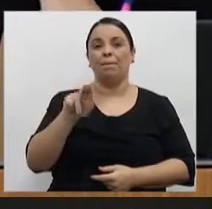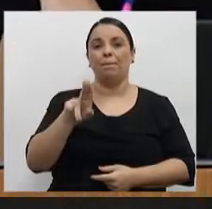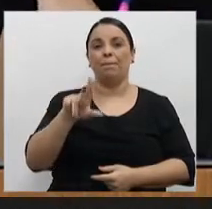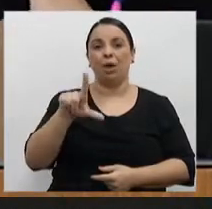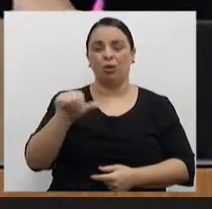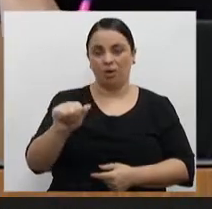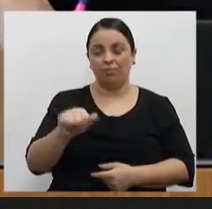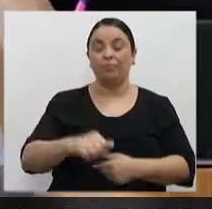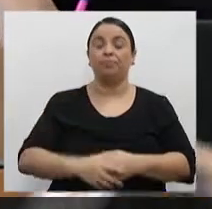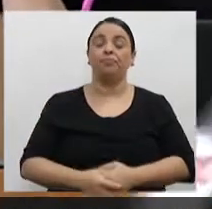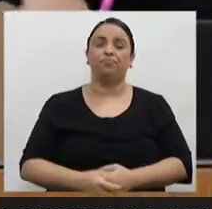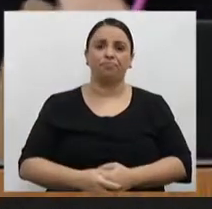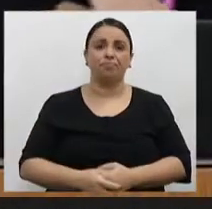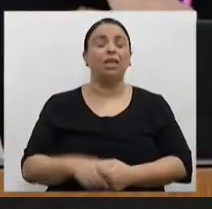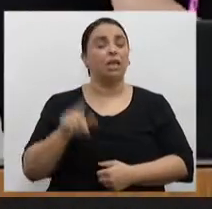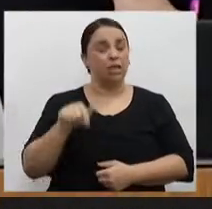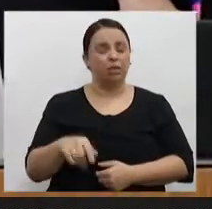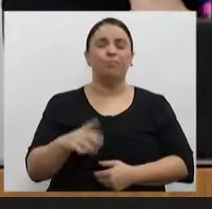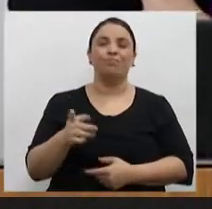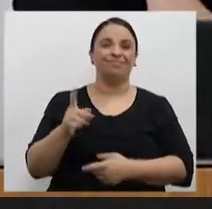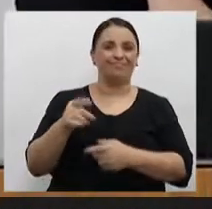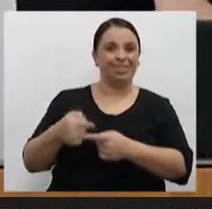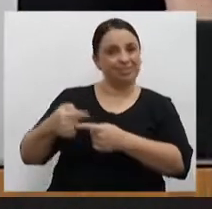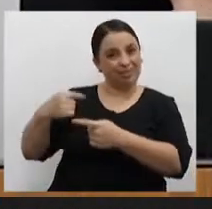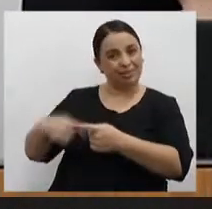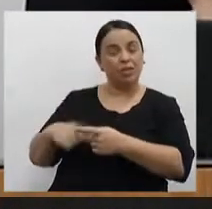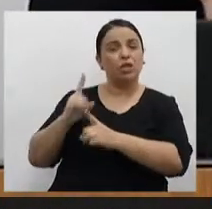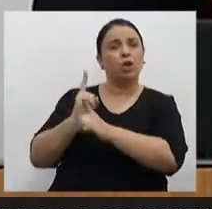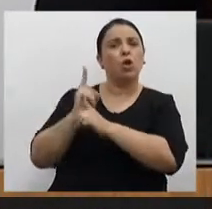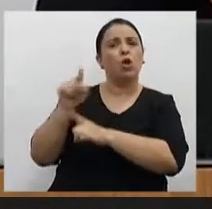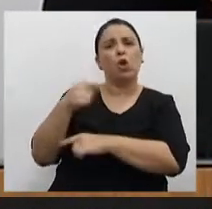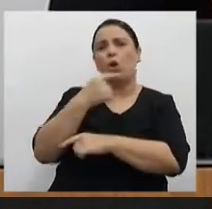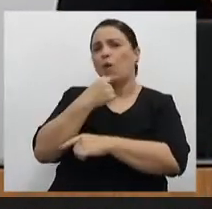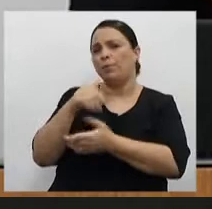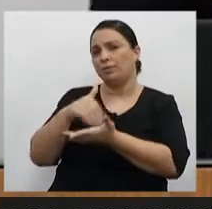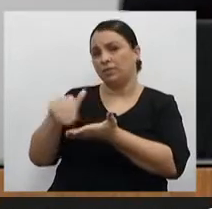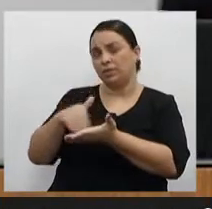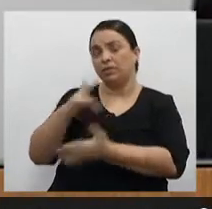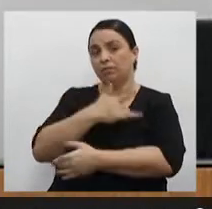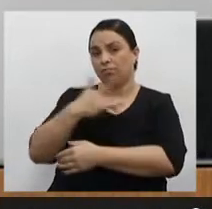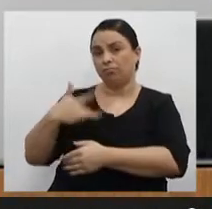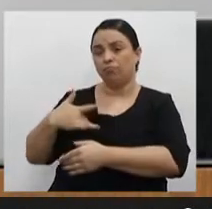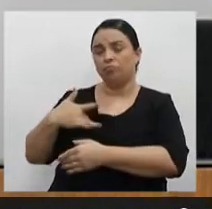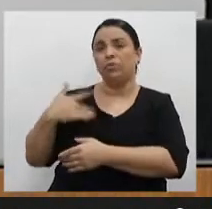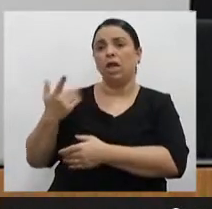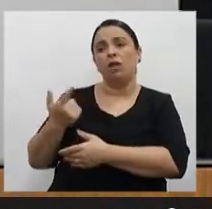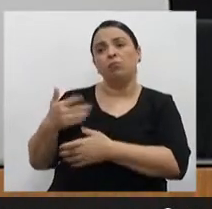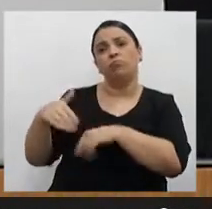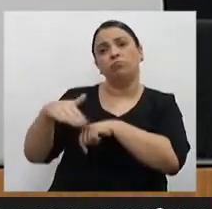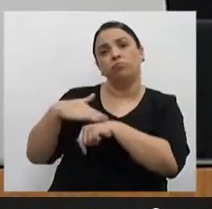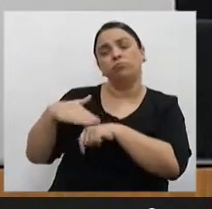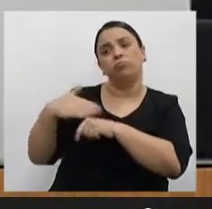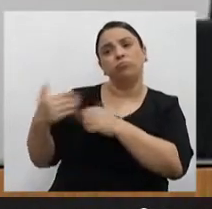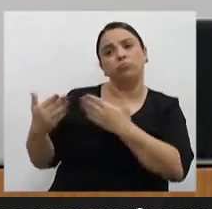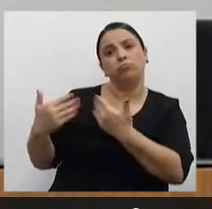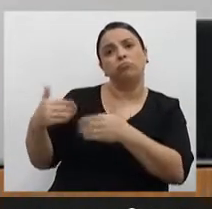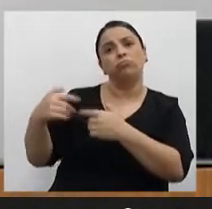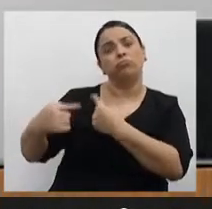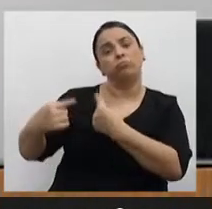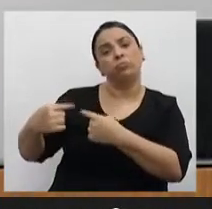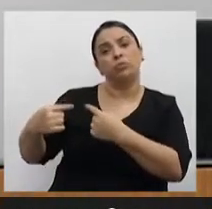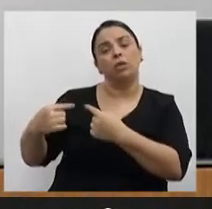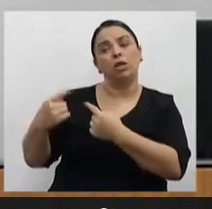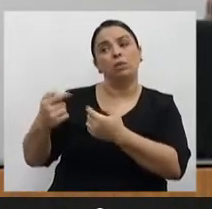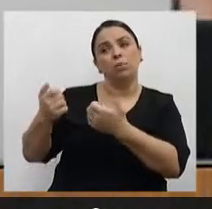tive com o secretário de Saúde na semana passada para que houvesse uma discussão sobre como aconteceria